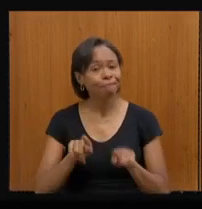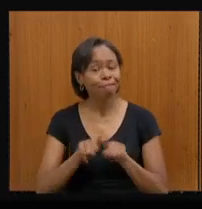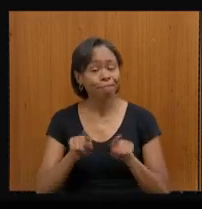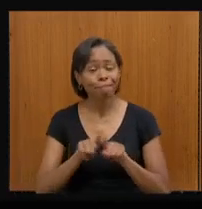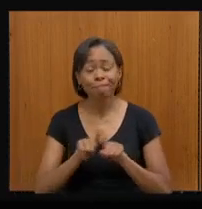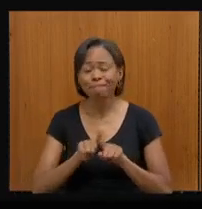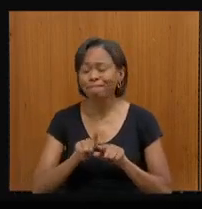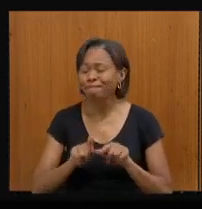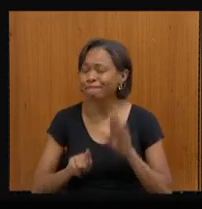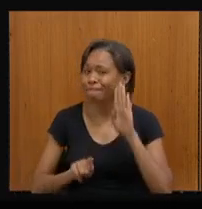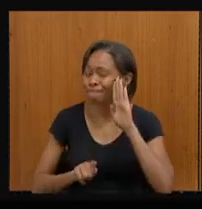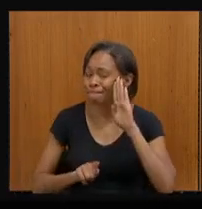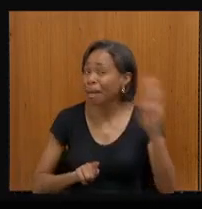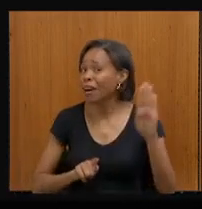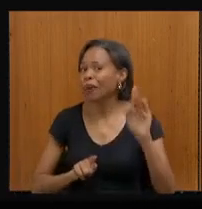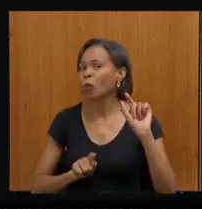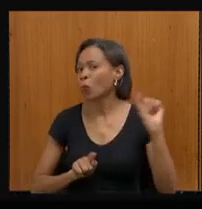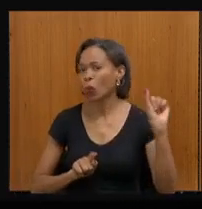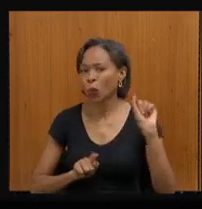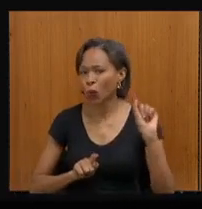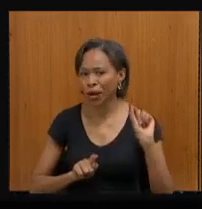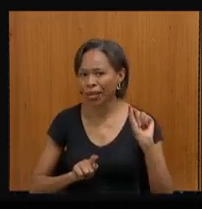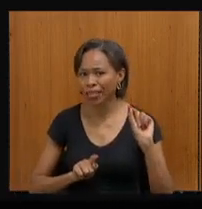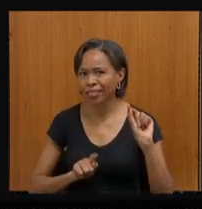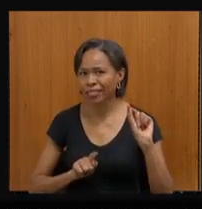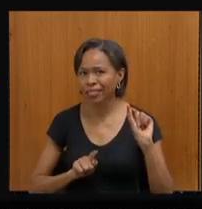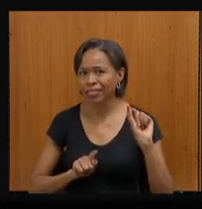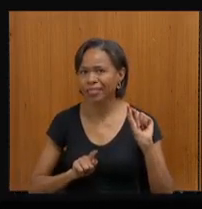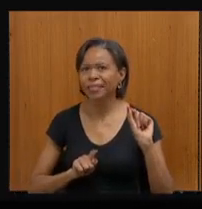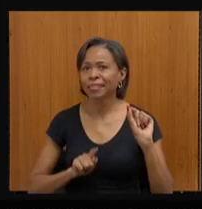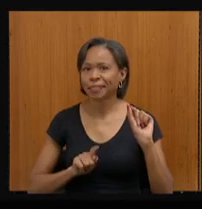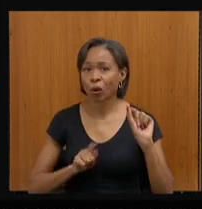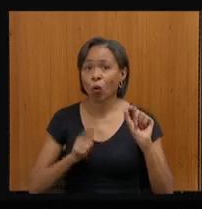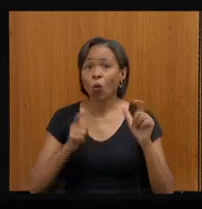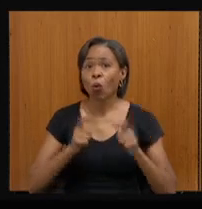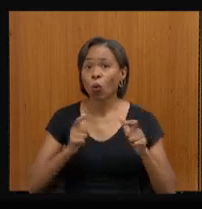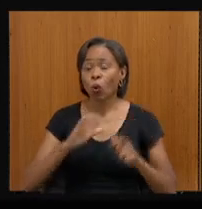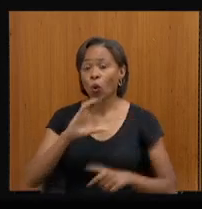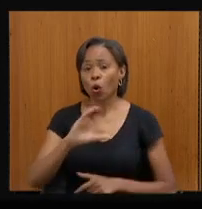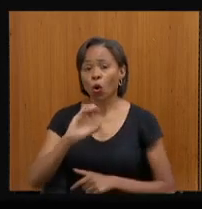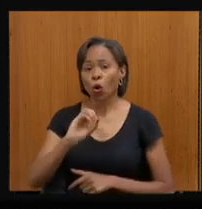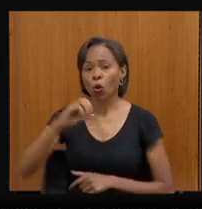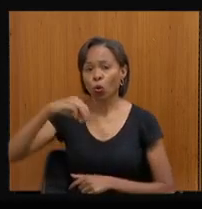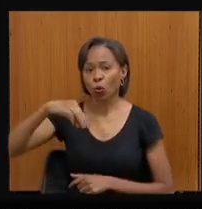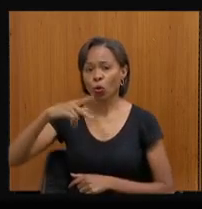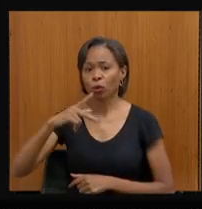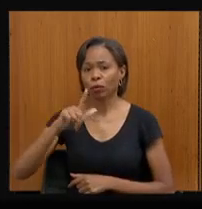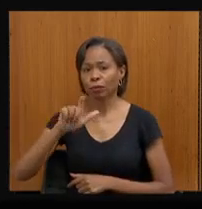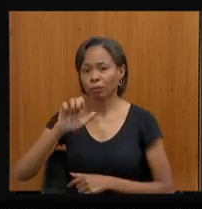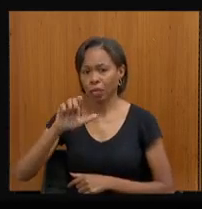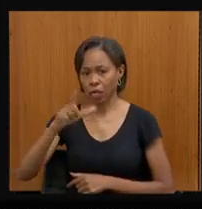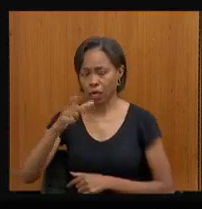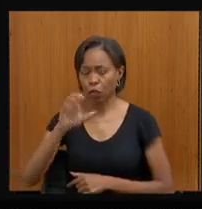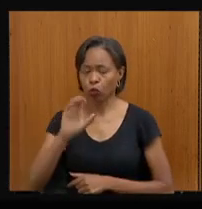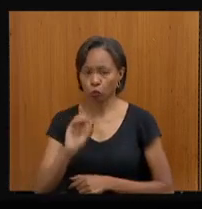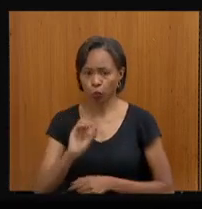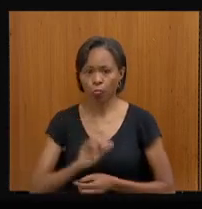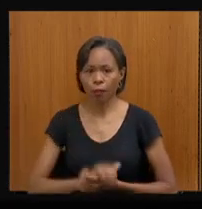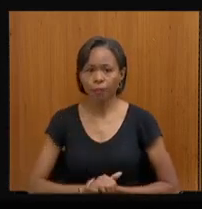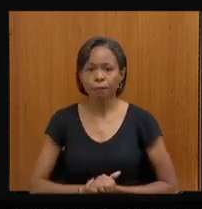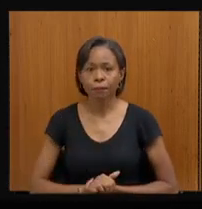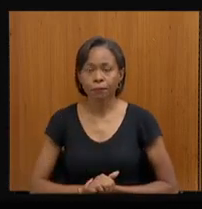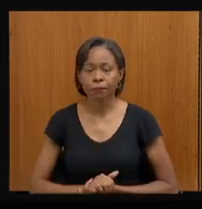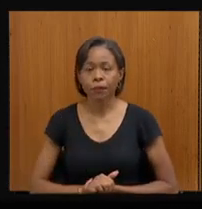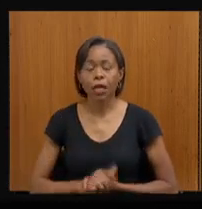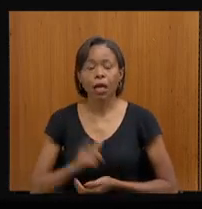o complexo do Pecém o complexo do Pecém é constituído de um coccioli é um pouco de